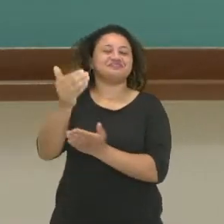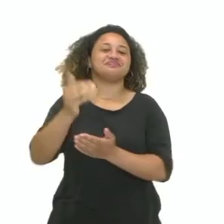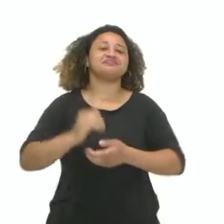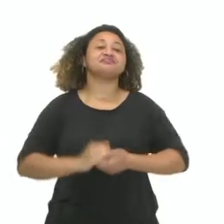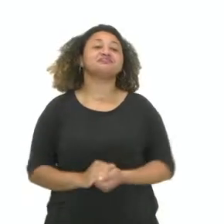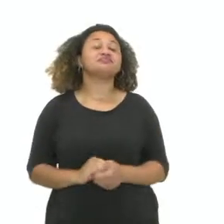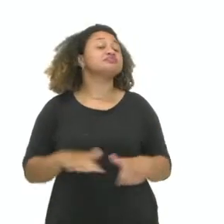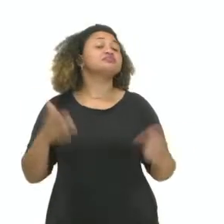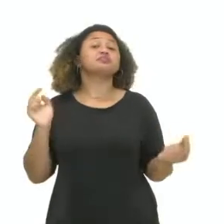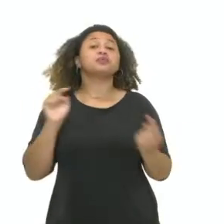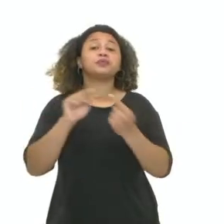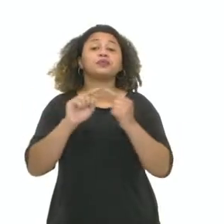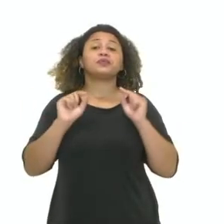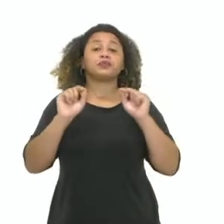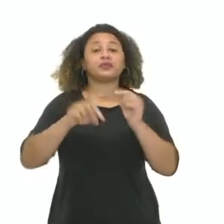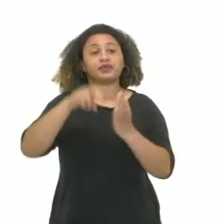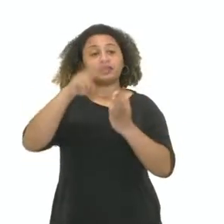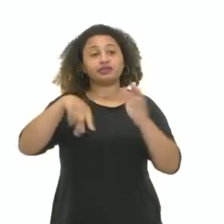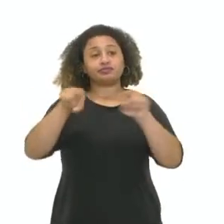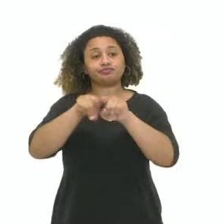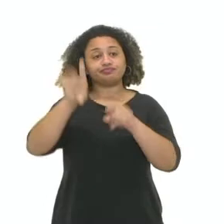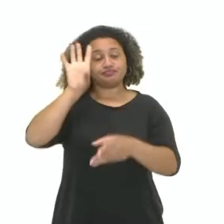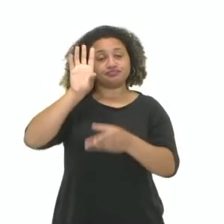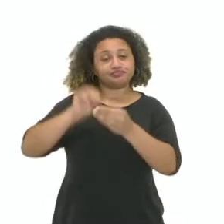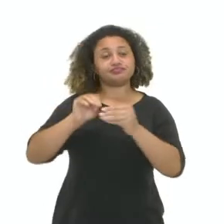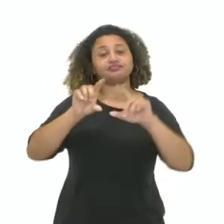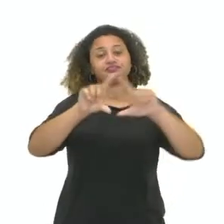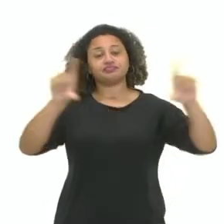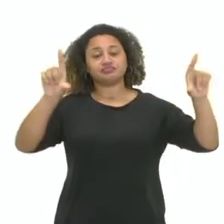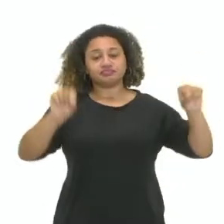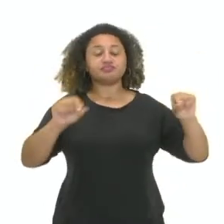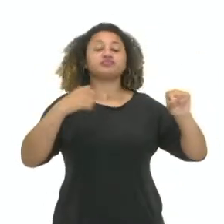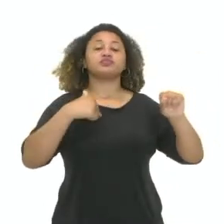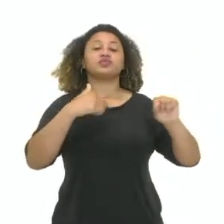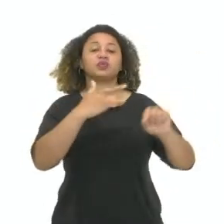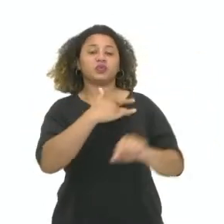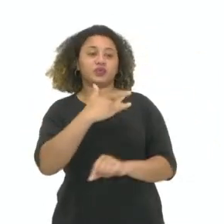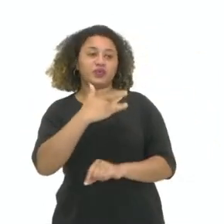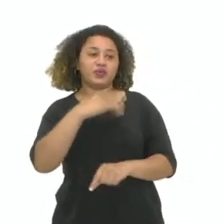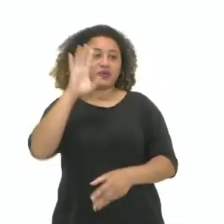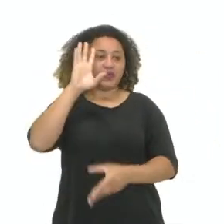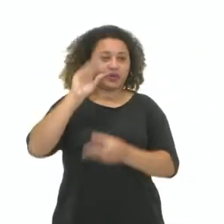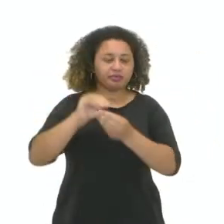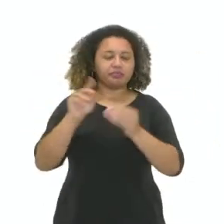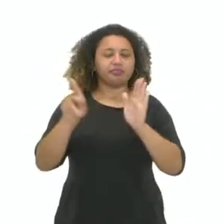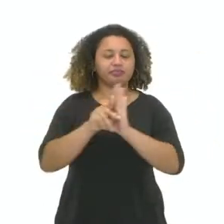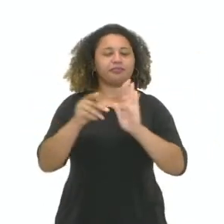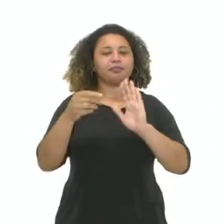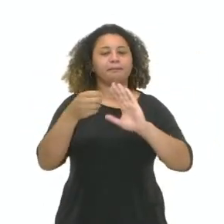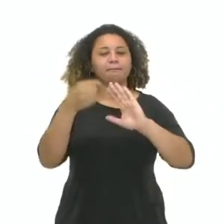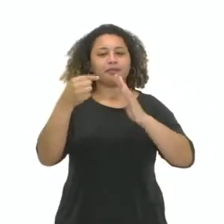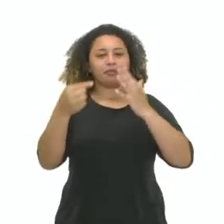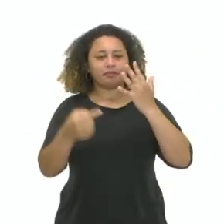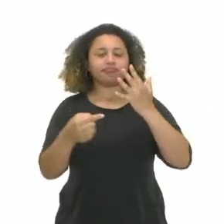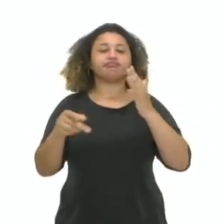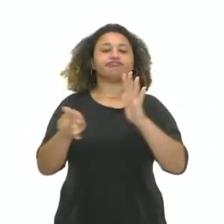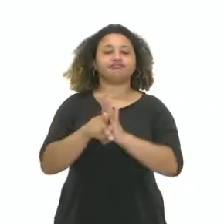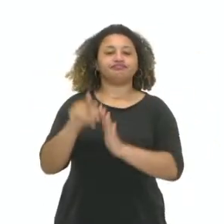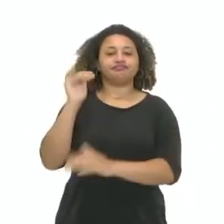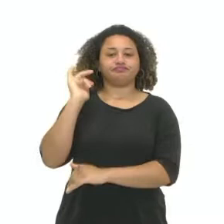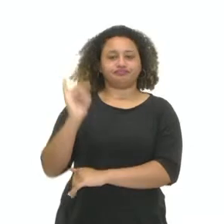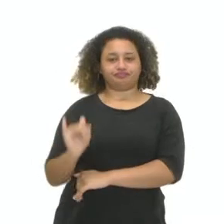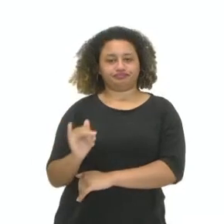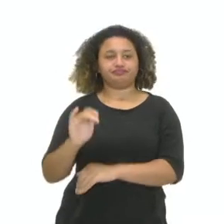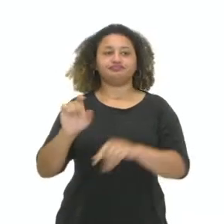Objetivos: ler e interpretar trechos de um romance compreendendo os elementos narrativos. Compreender